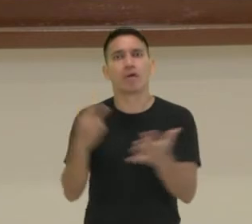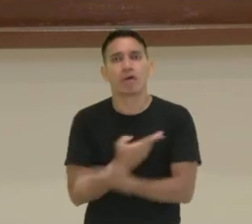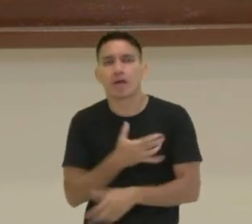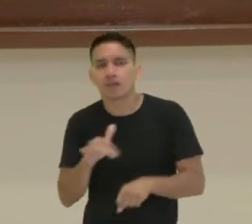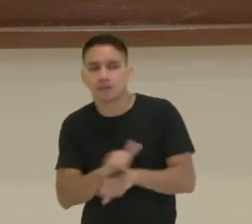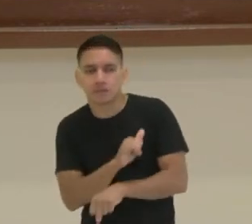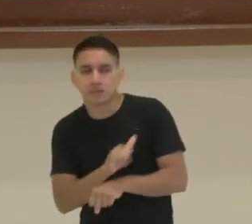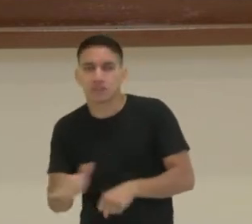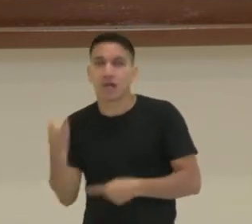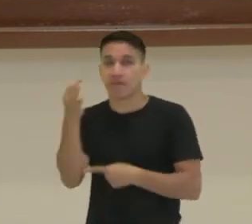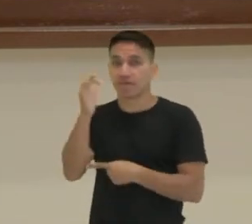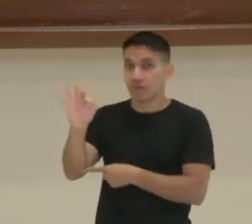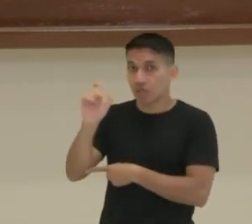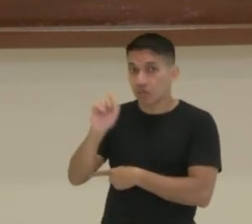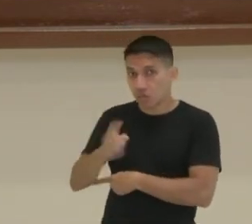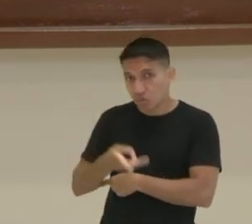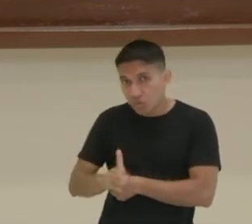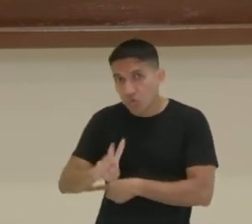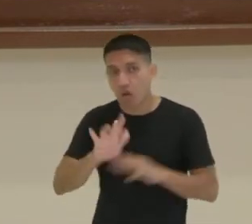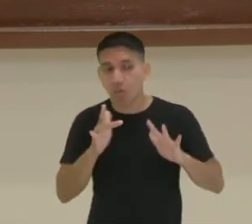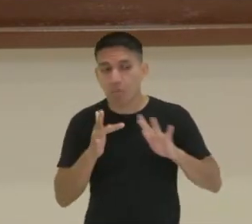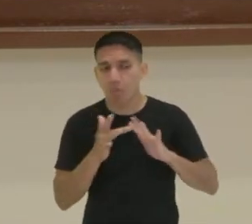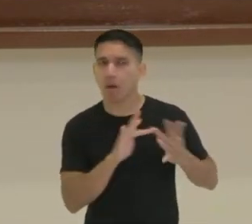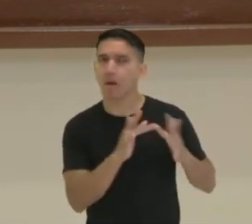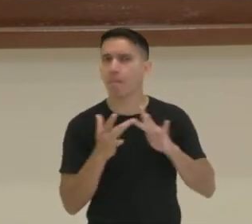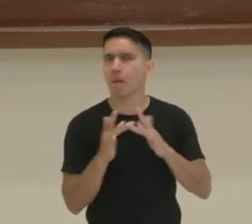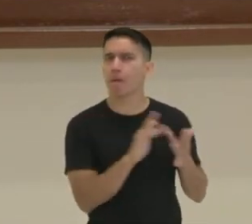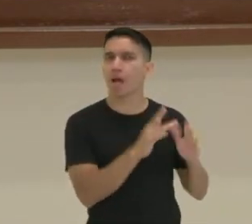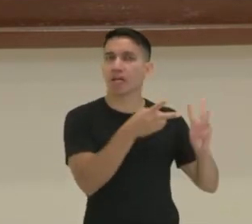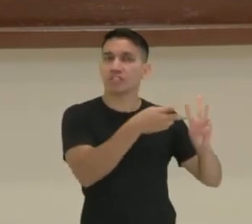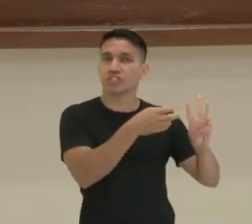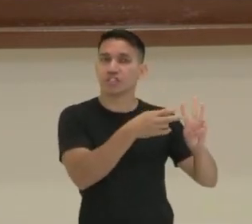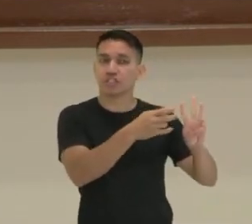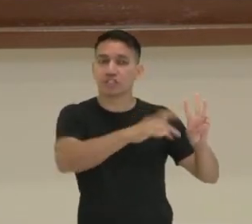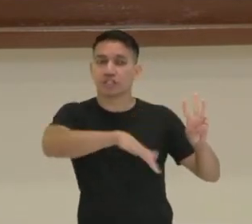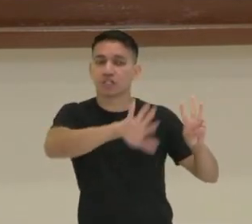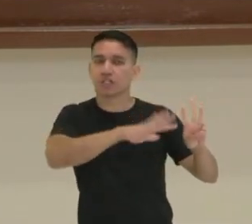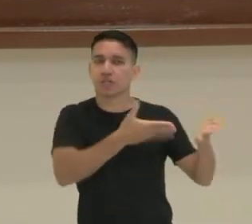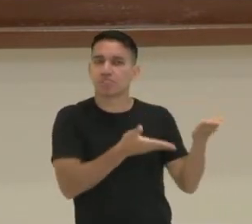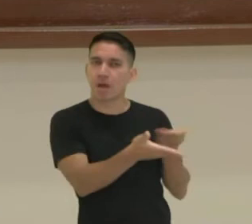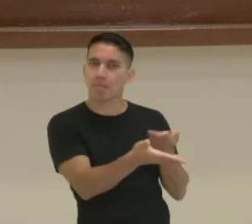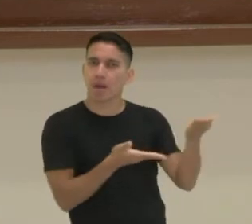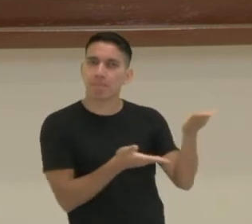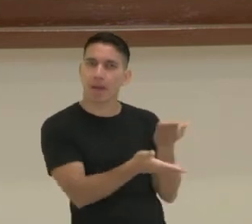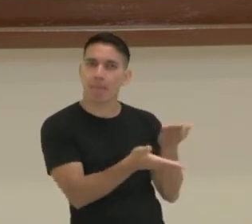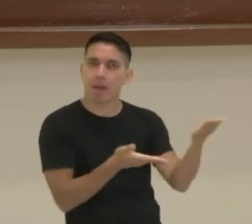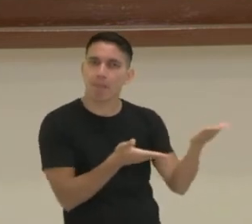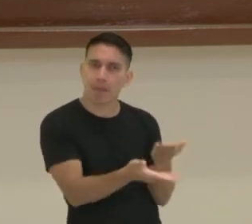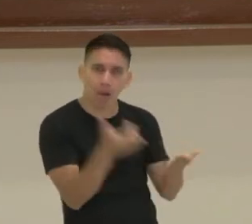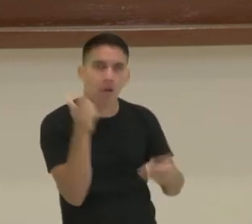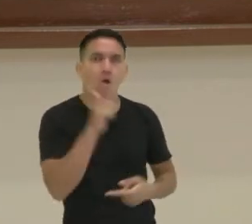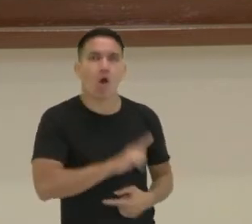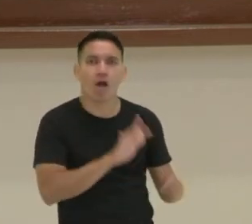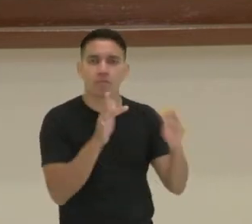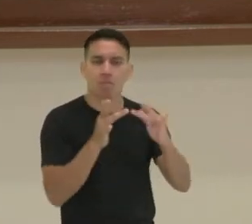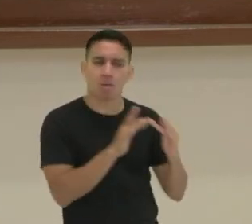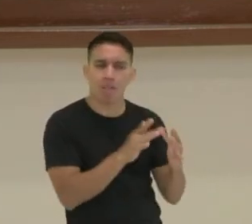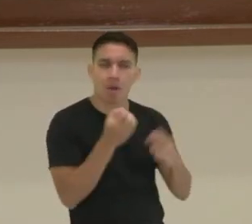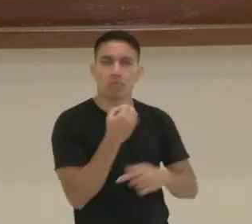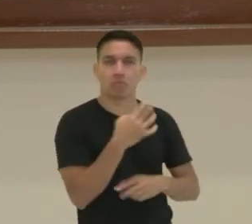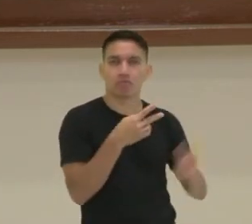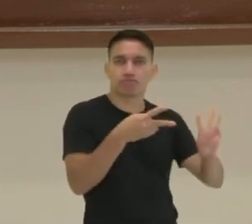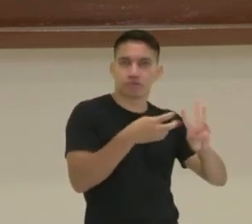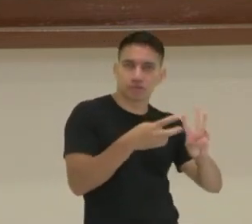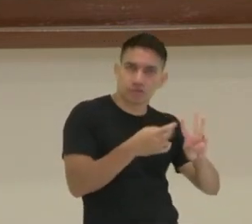se prevaleceram do contato com os índios, do contato amistoso que eles fizeram com os índios, e